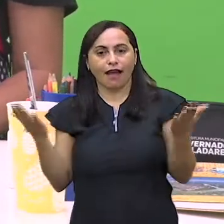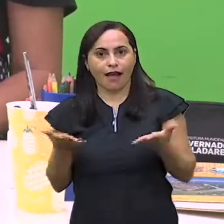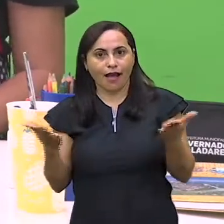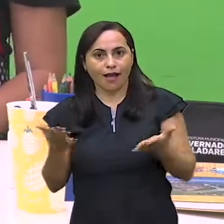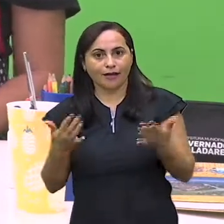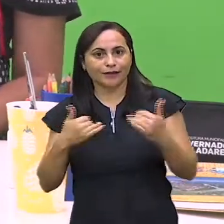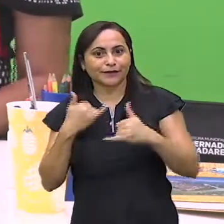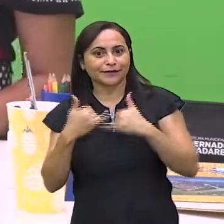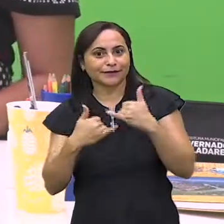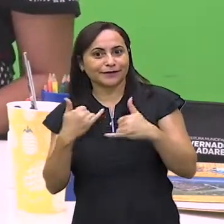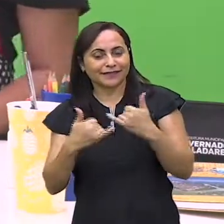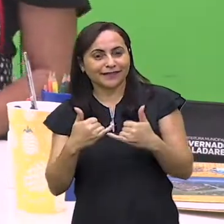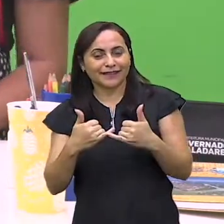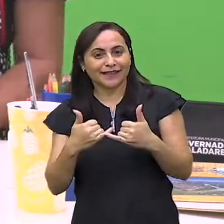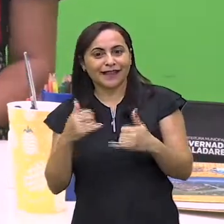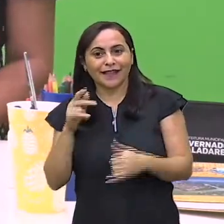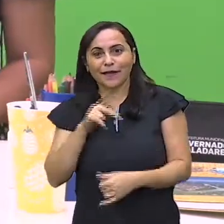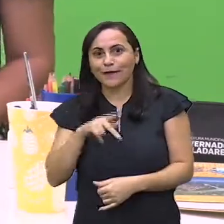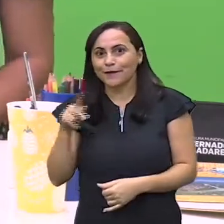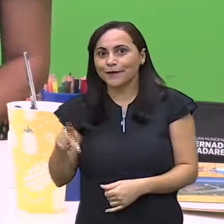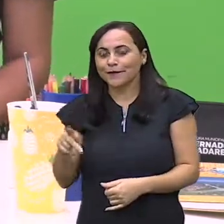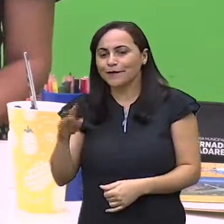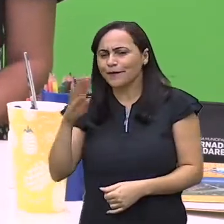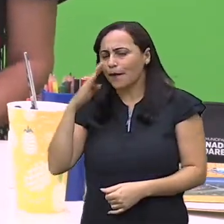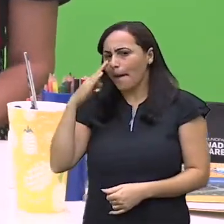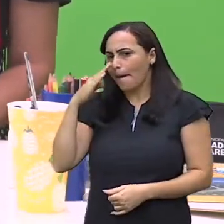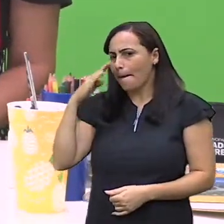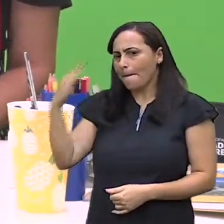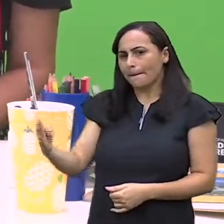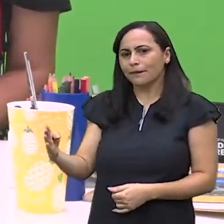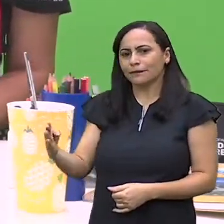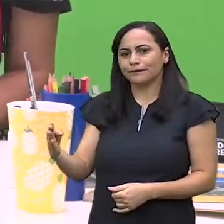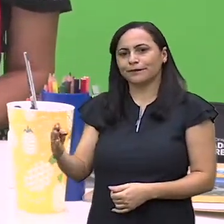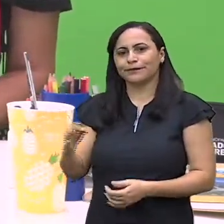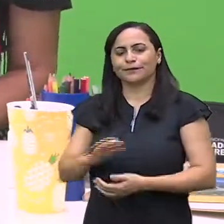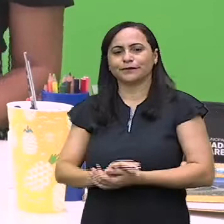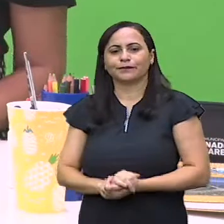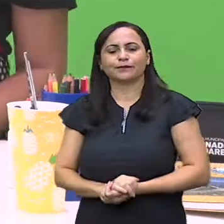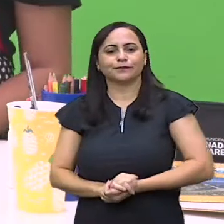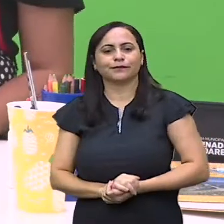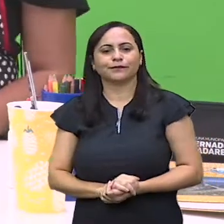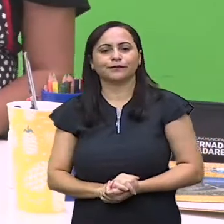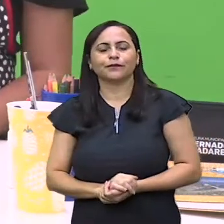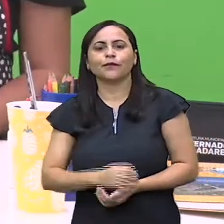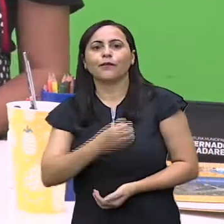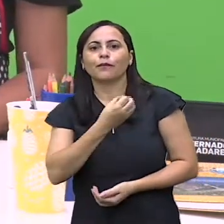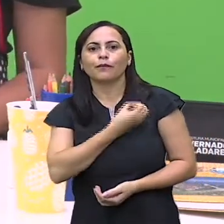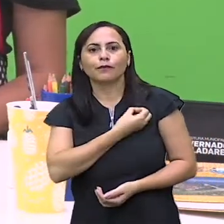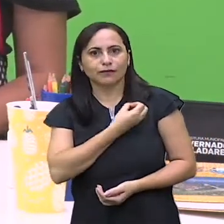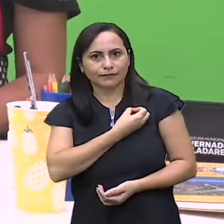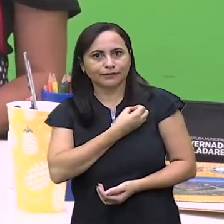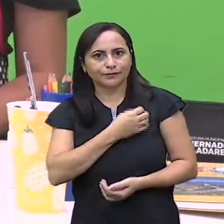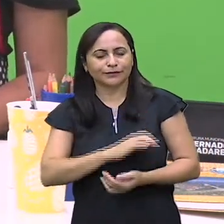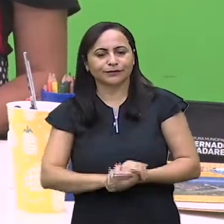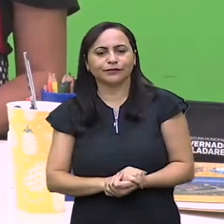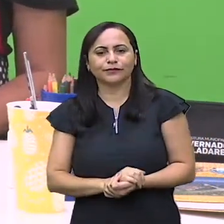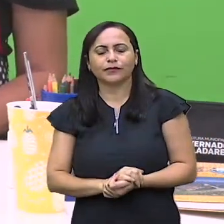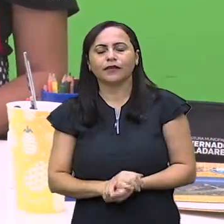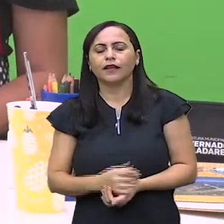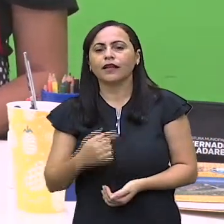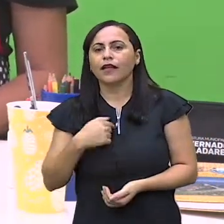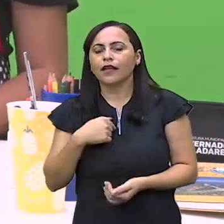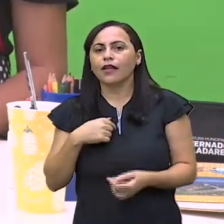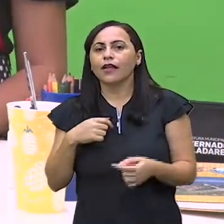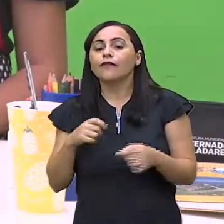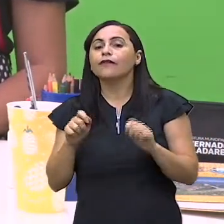dos números. Olha que legal. Legal. Atrás aqui, eu escrevi alguns comandos.